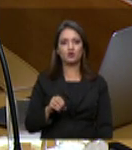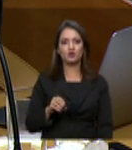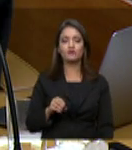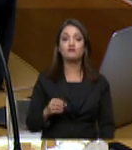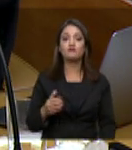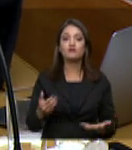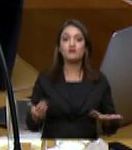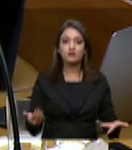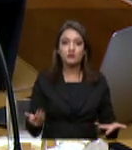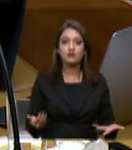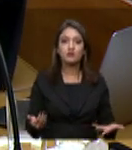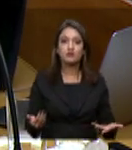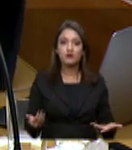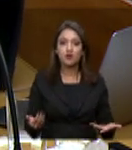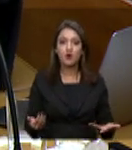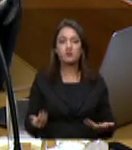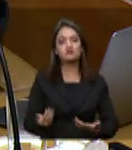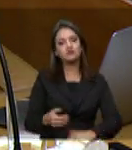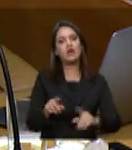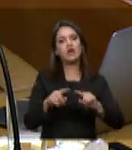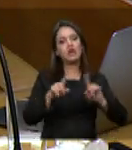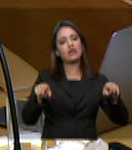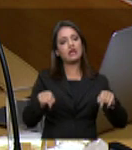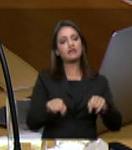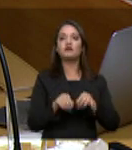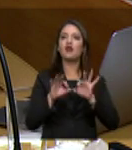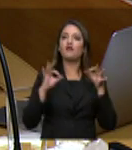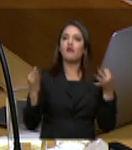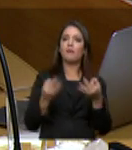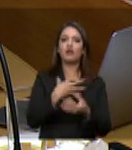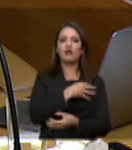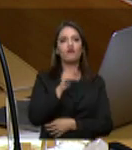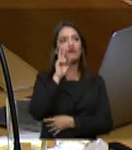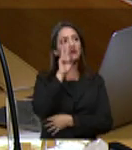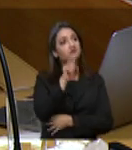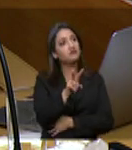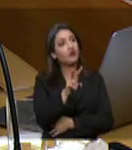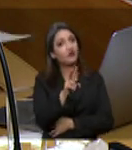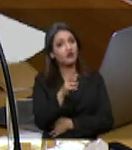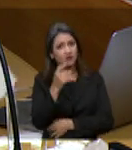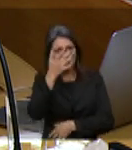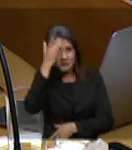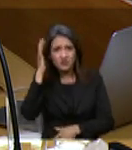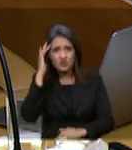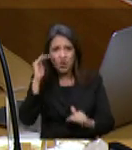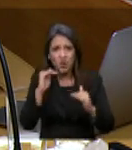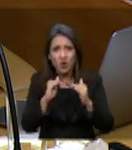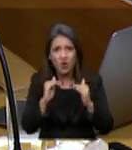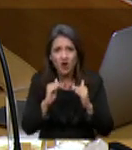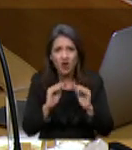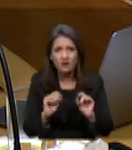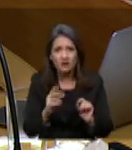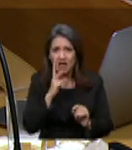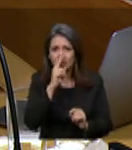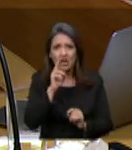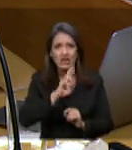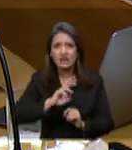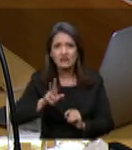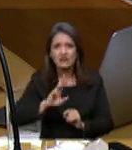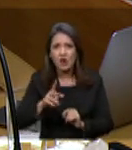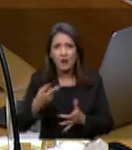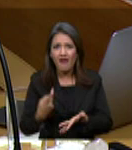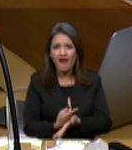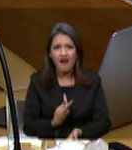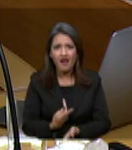o pessoal que tá exibindo o filme na sala de casa para os filhos deve dizer que Concordo É por isso que acha que isso não é um